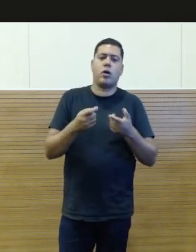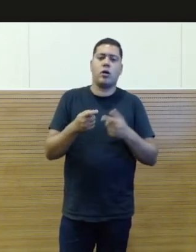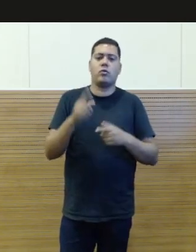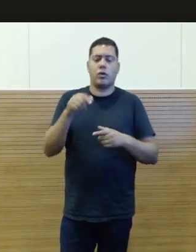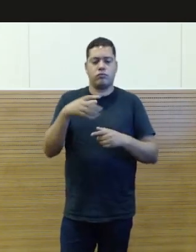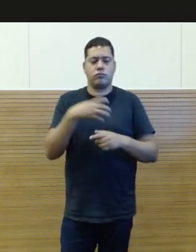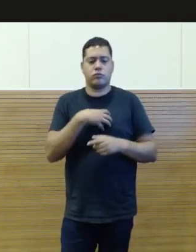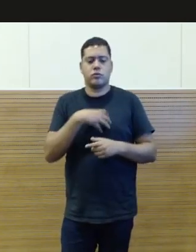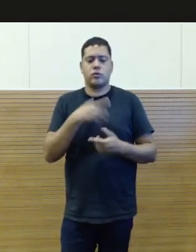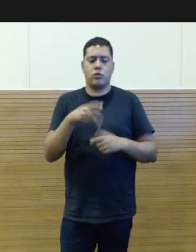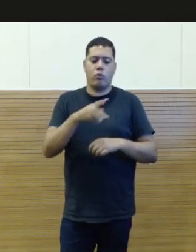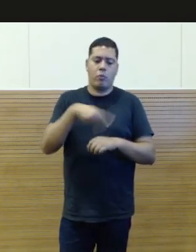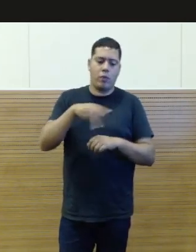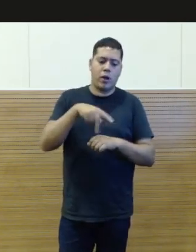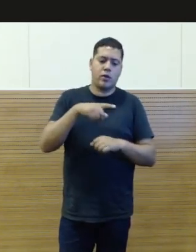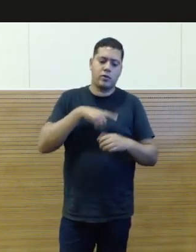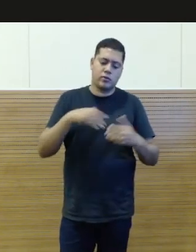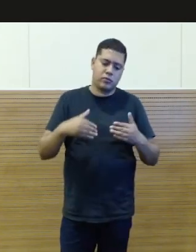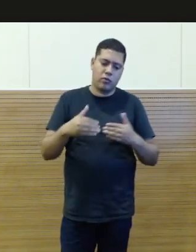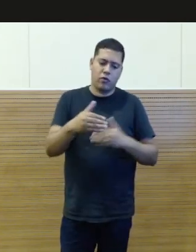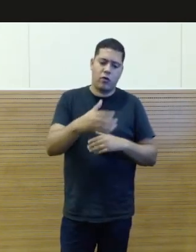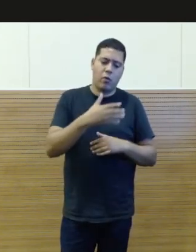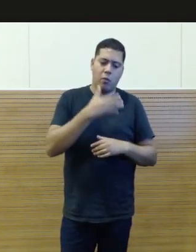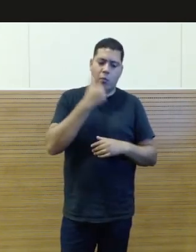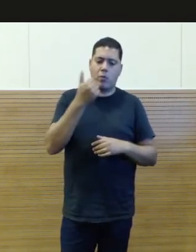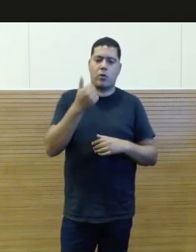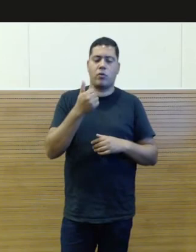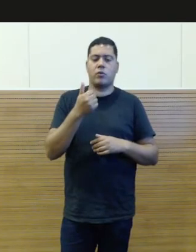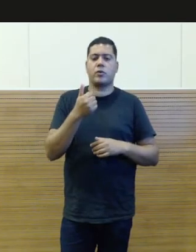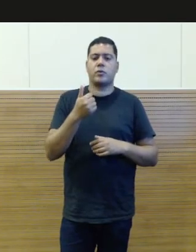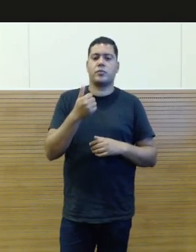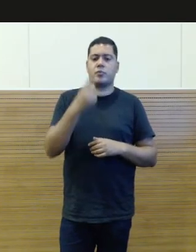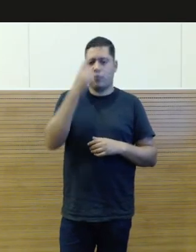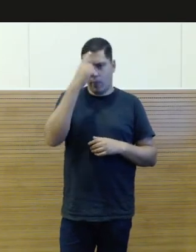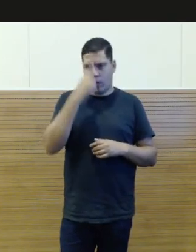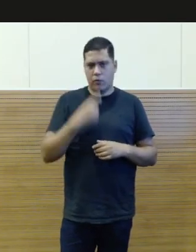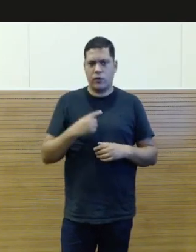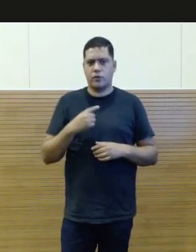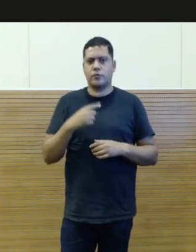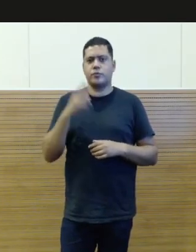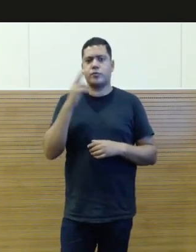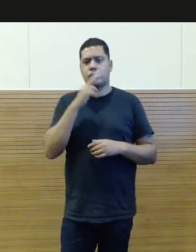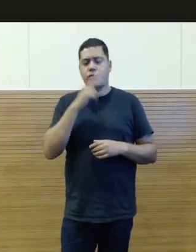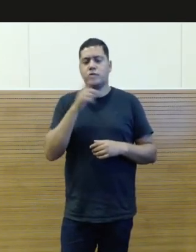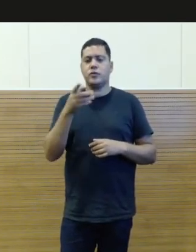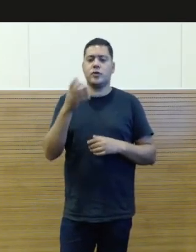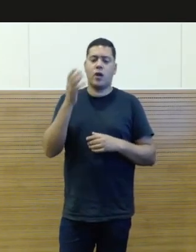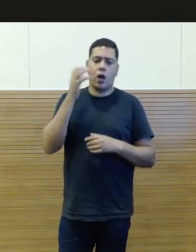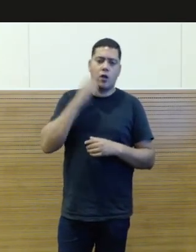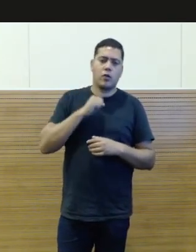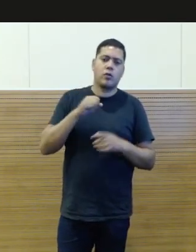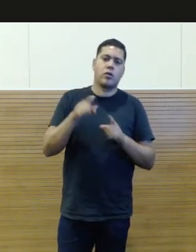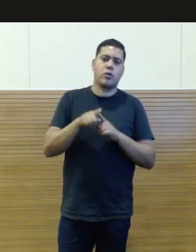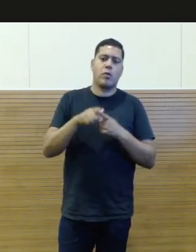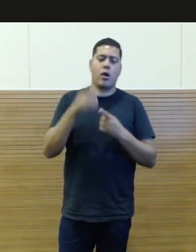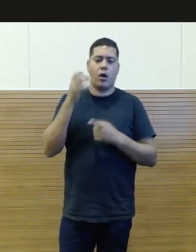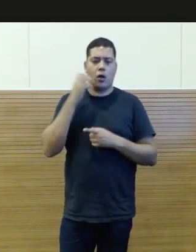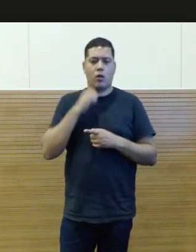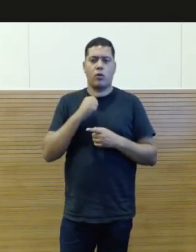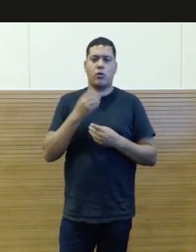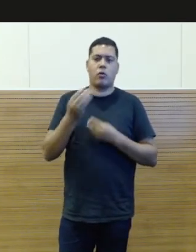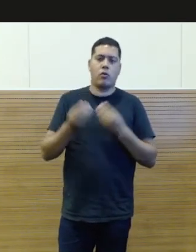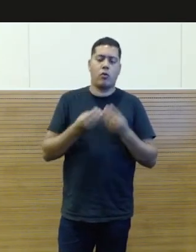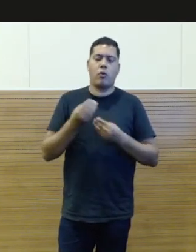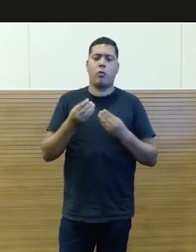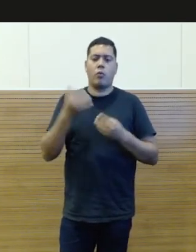nesse sentido que os países têm avançado em melhorar o perfil de nutrientes que eles adotam, e, nesse sentido, buscar adotar o perfil de nutrientes da